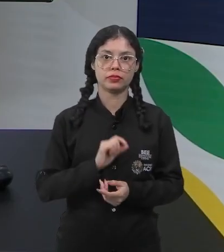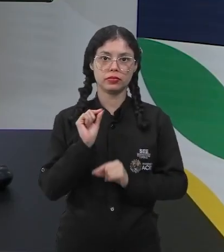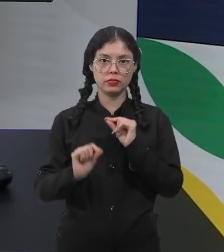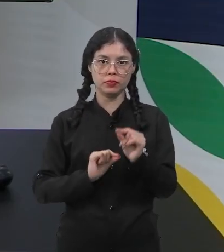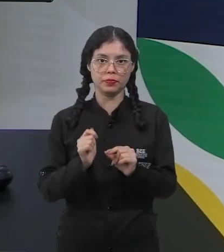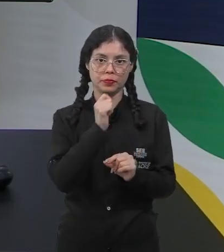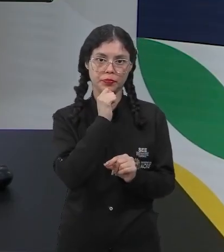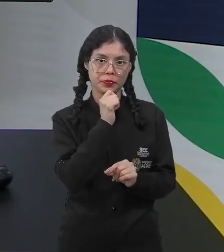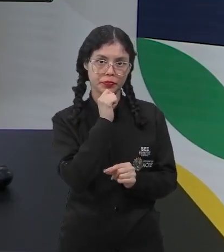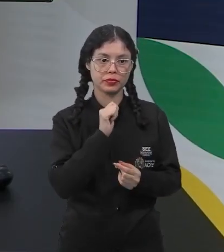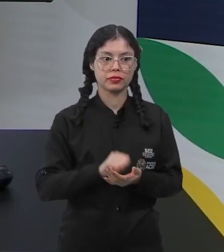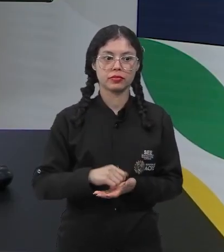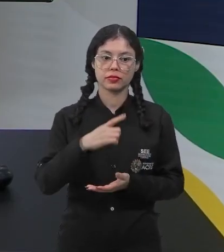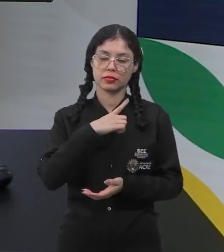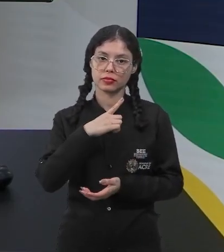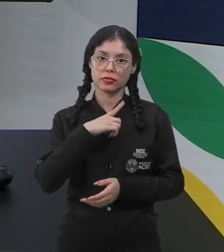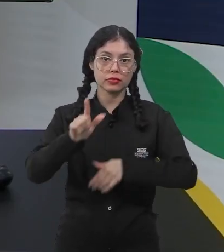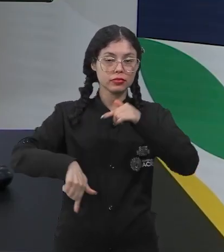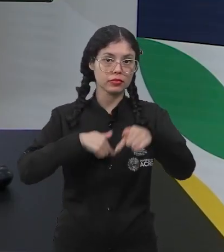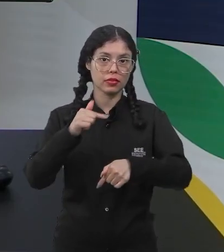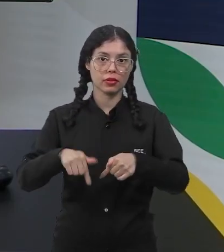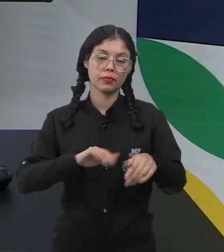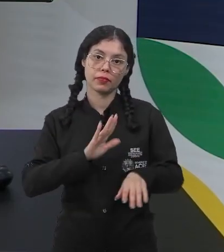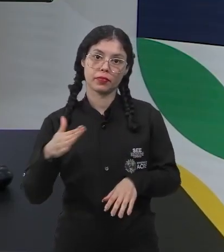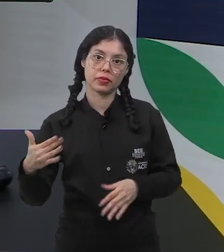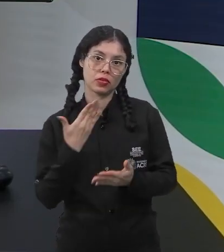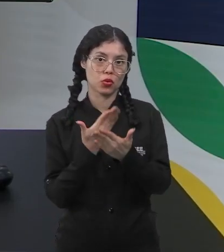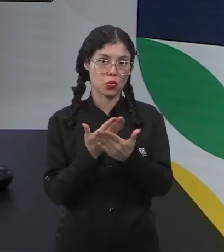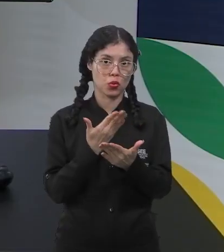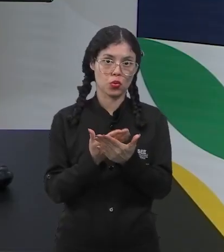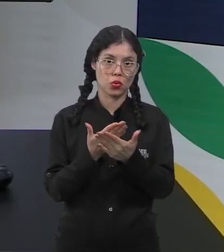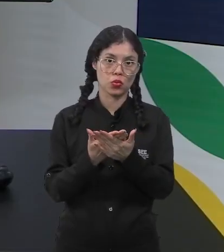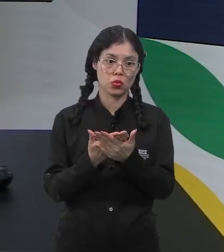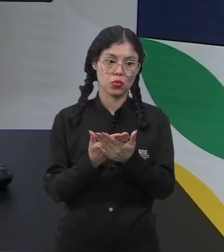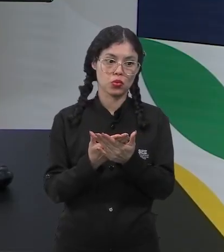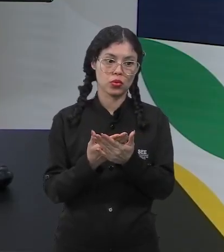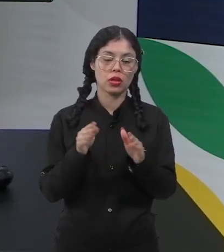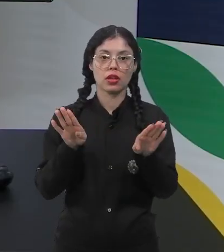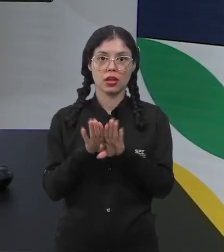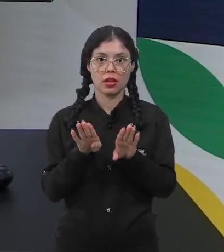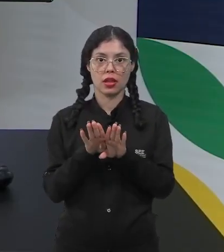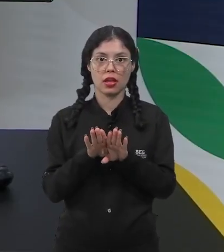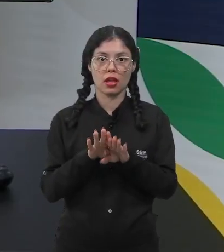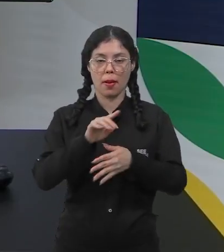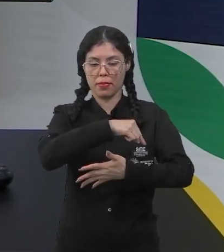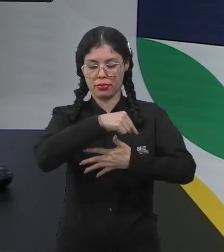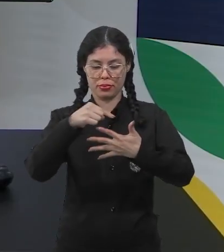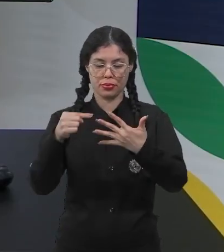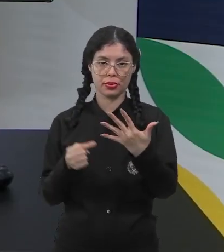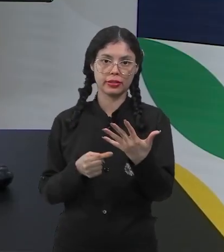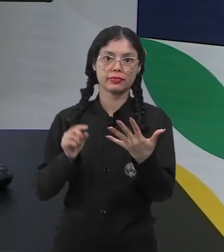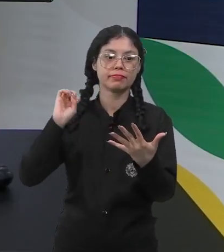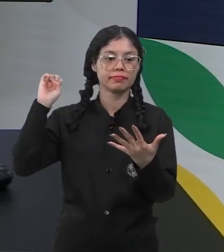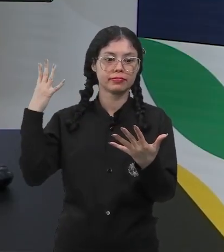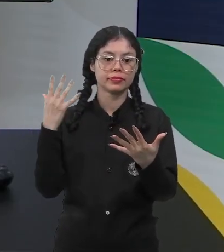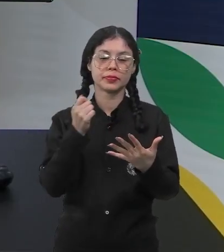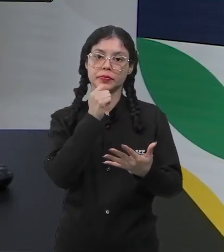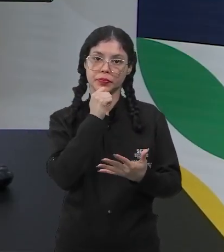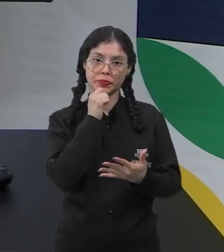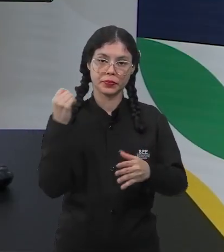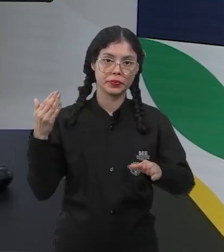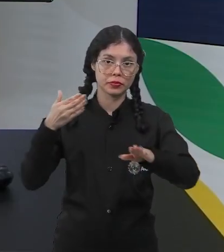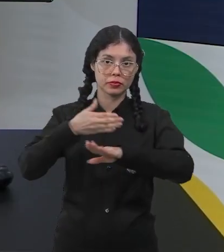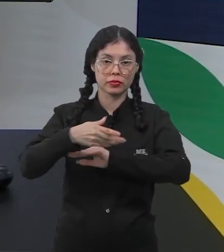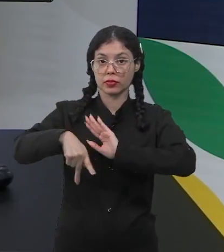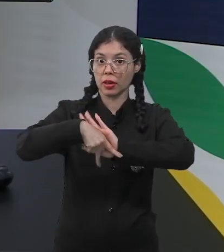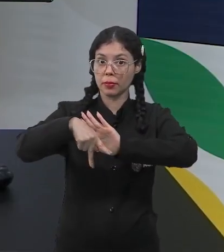que existe lá na química, quando a gente estuda na parte de ligações químicas, são tipos de ligações que acontecem